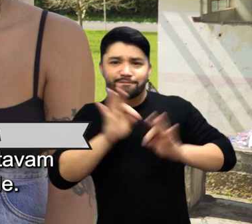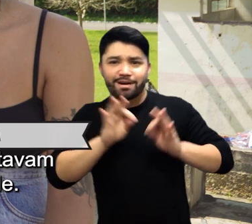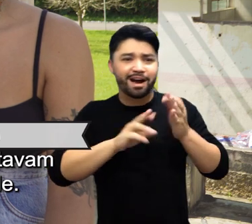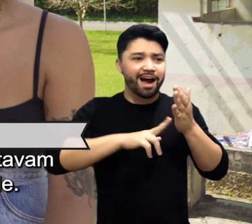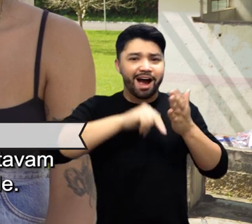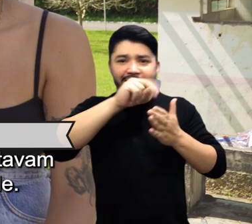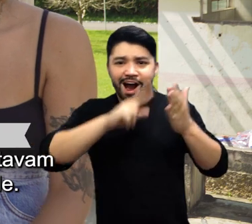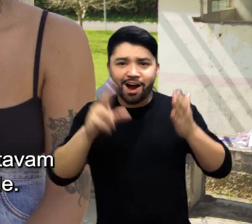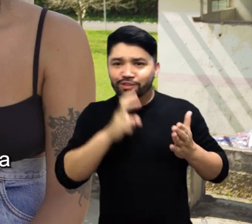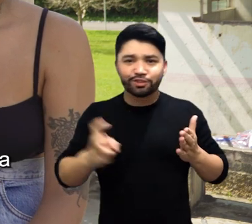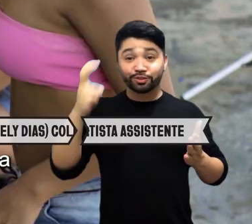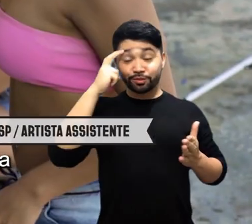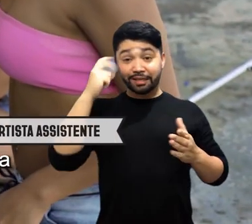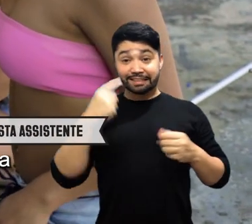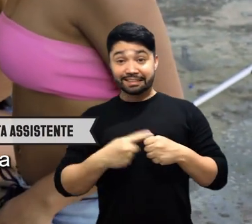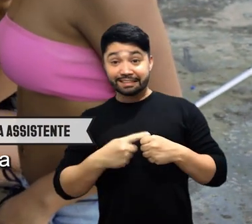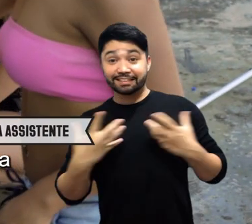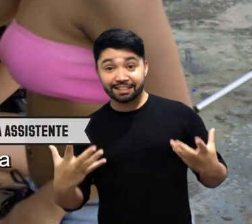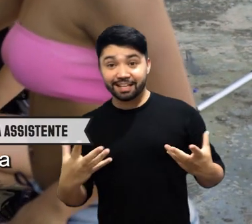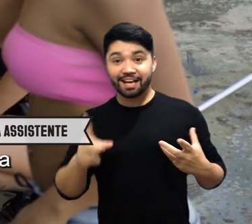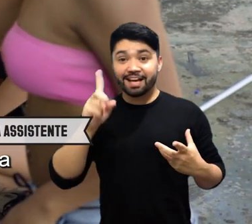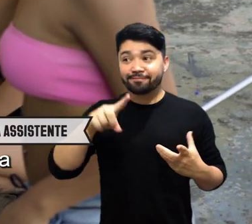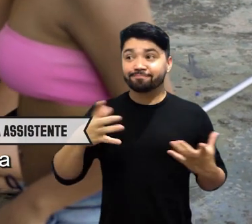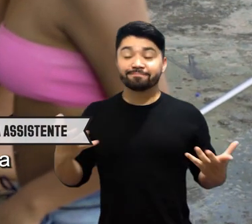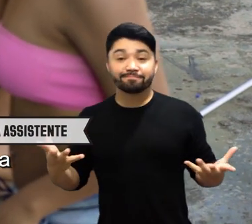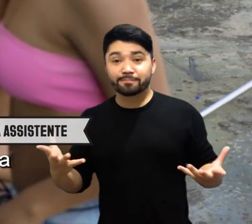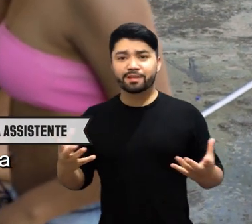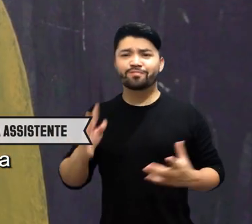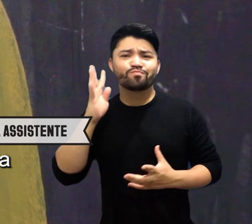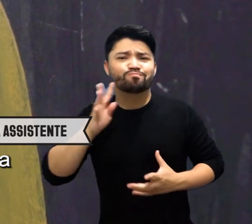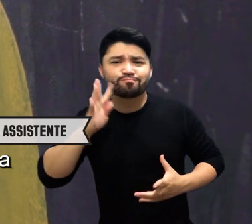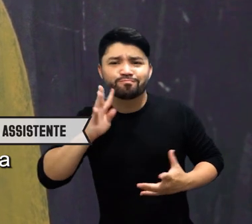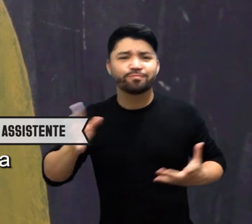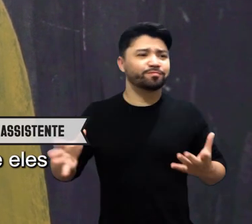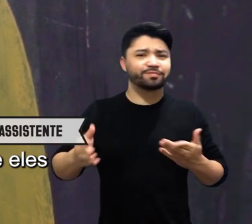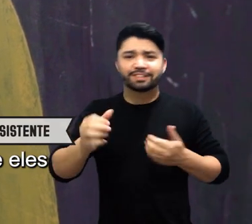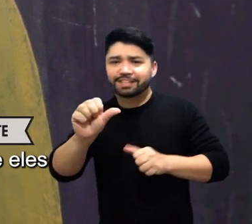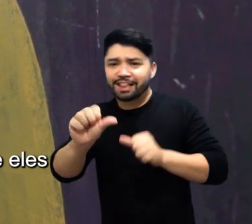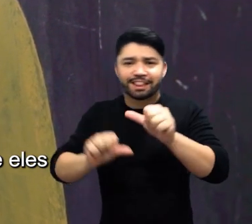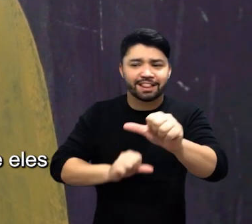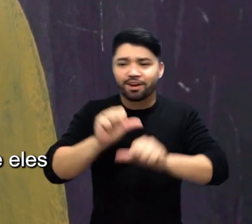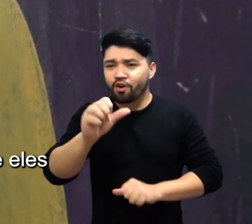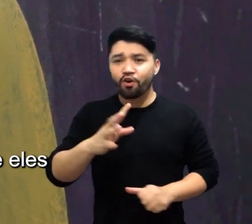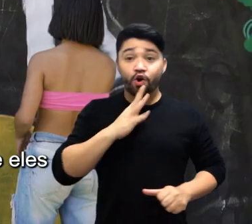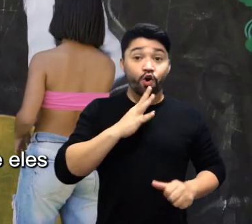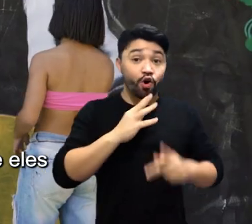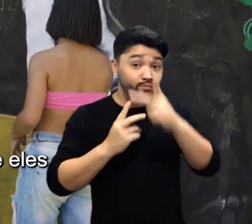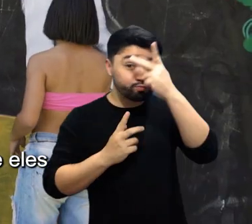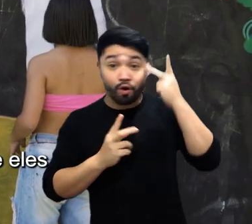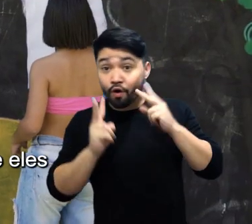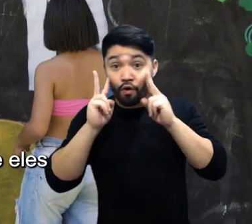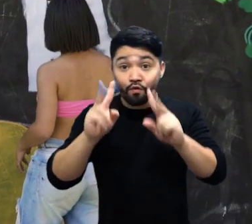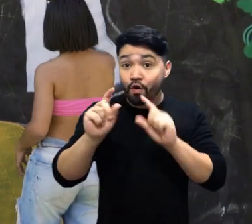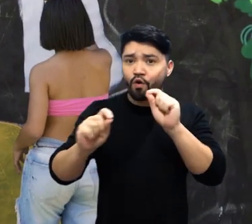e cultura aqui na cidade. Então eu acho que é muito, muito interessante, assim, essa troca, tanto de conhecer os artistas, de ver o que eles